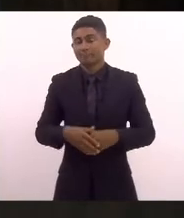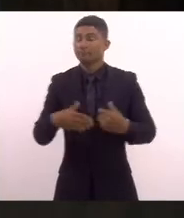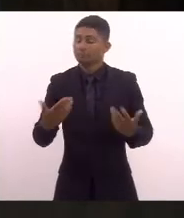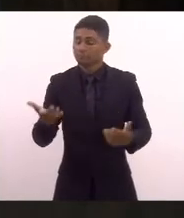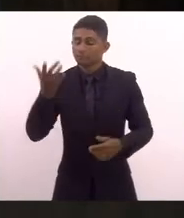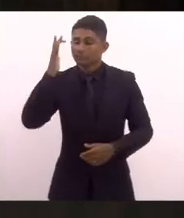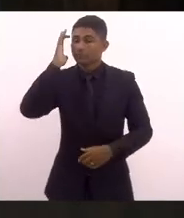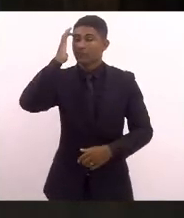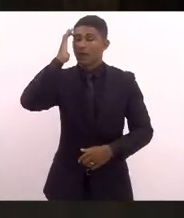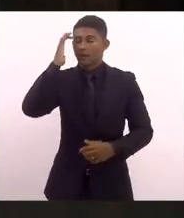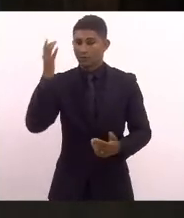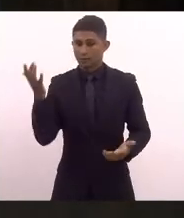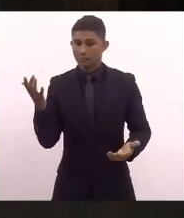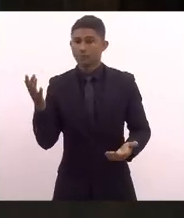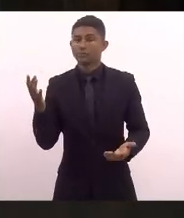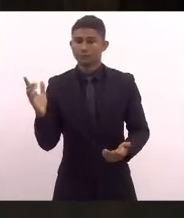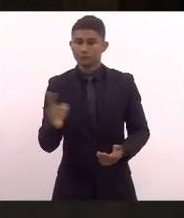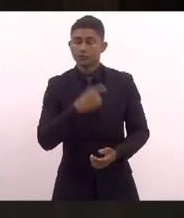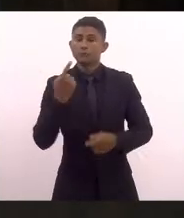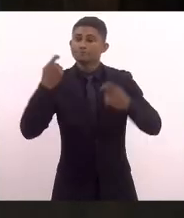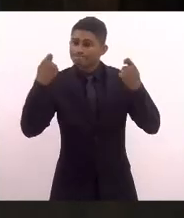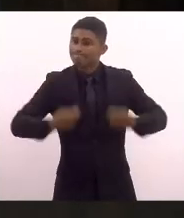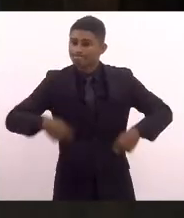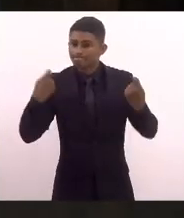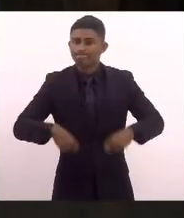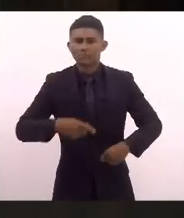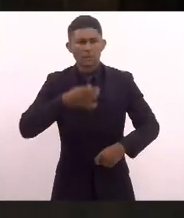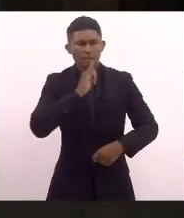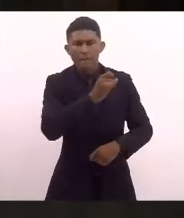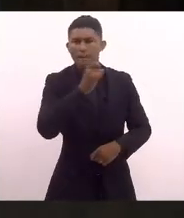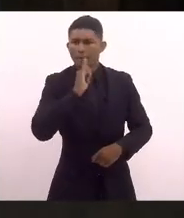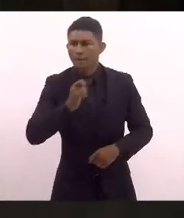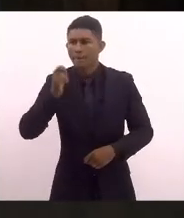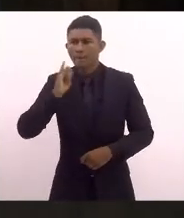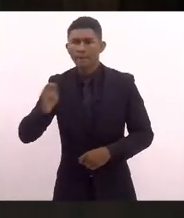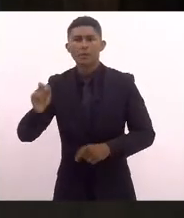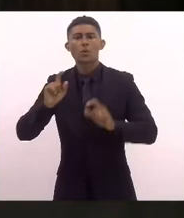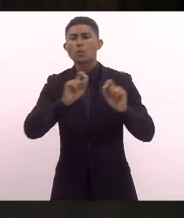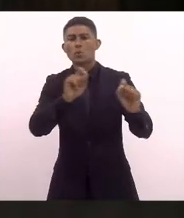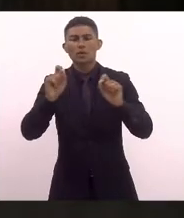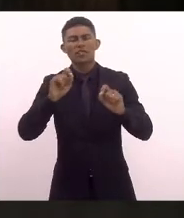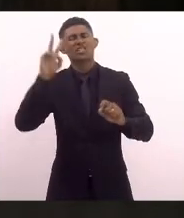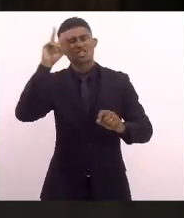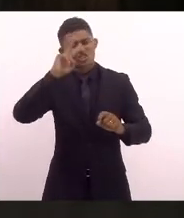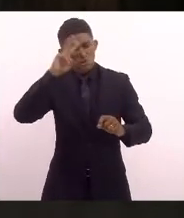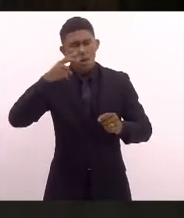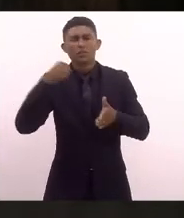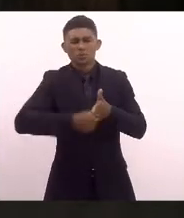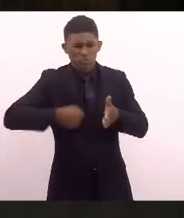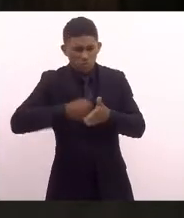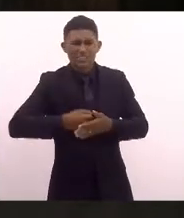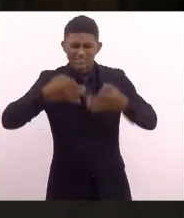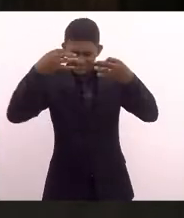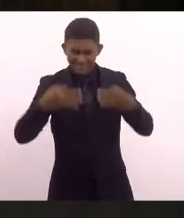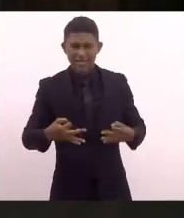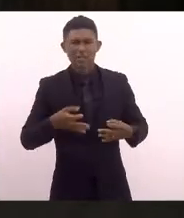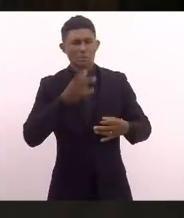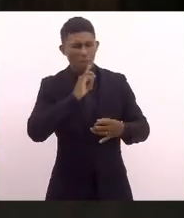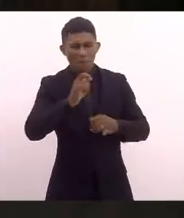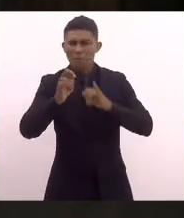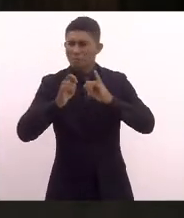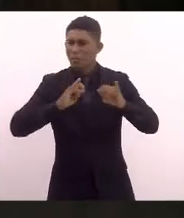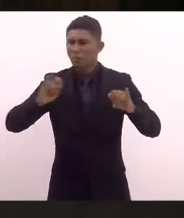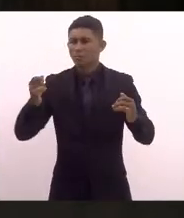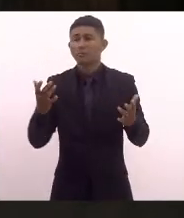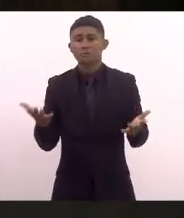gente tem que contar e tem que relevar todas as nossas lutas. E eu adorei